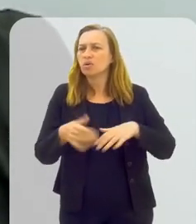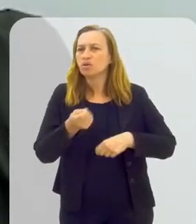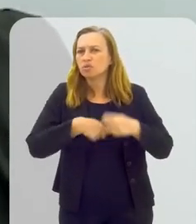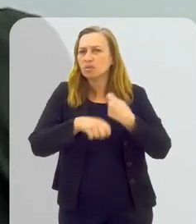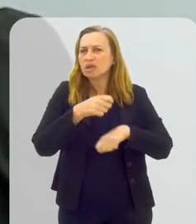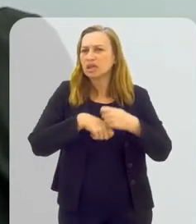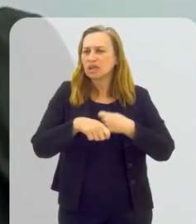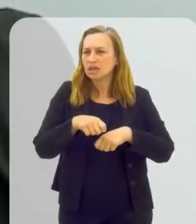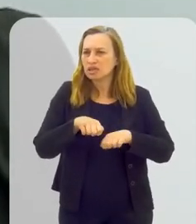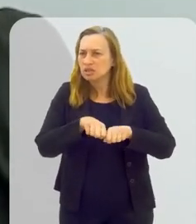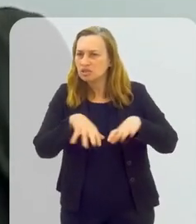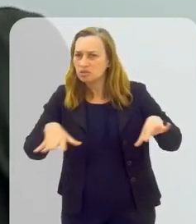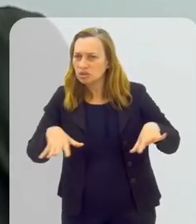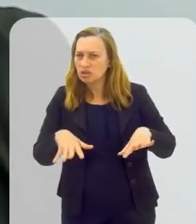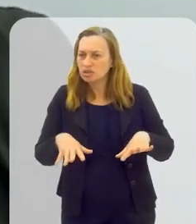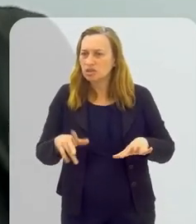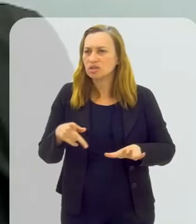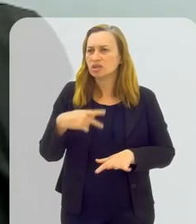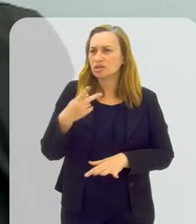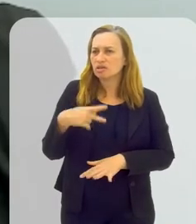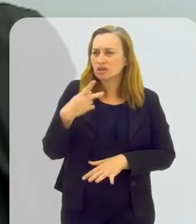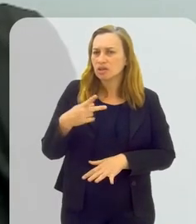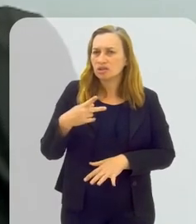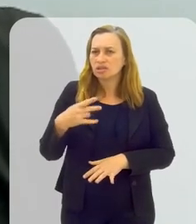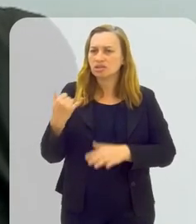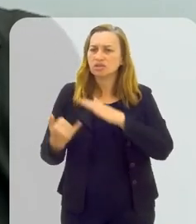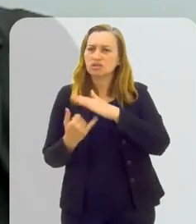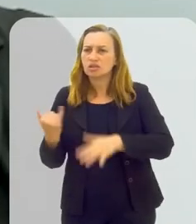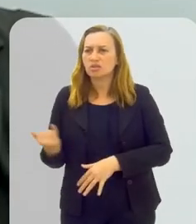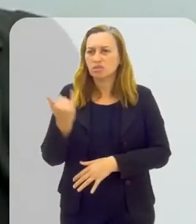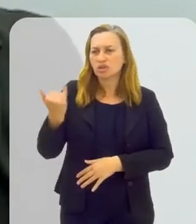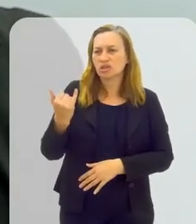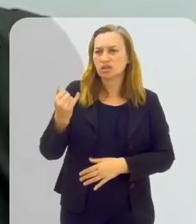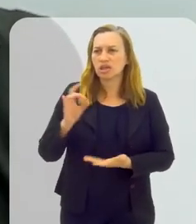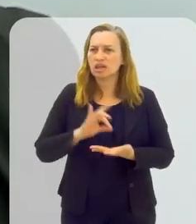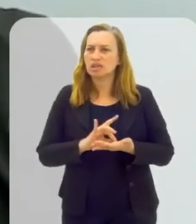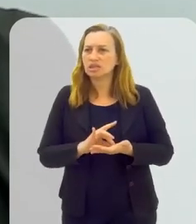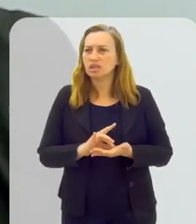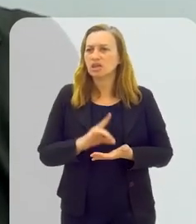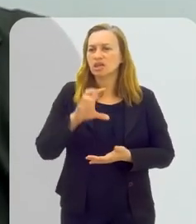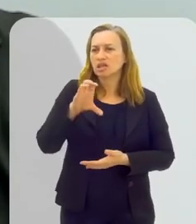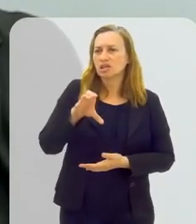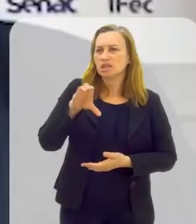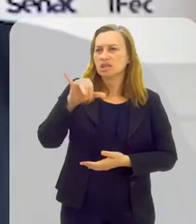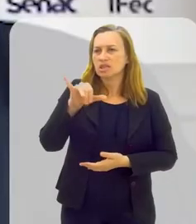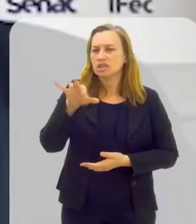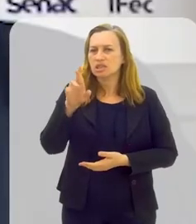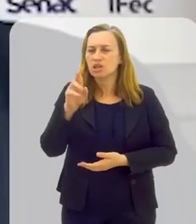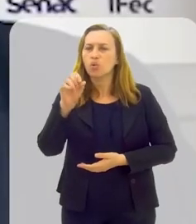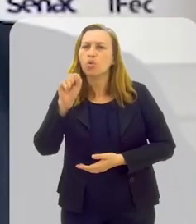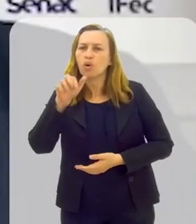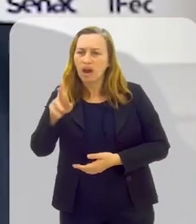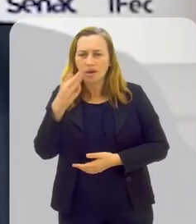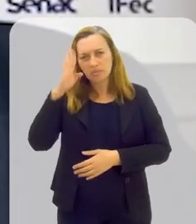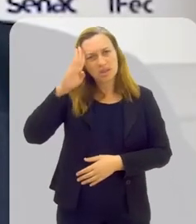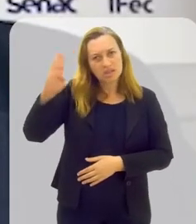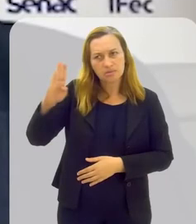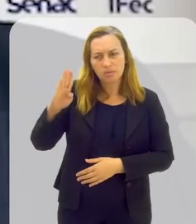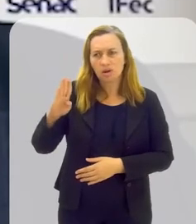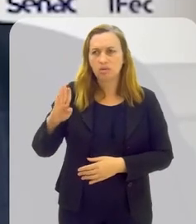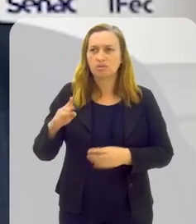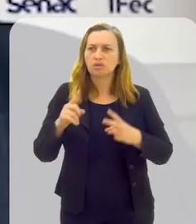um movimento de Economia circular né a gente está conectando aí dois assuntos importantíssimos para atualidade é fundamental